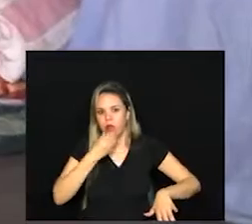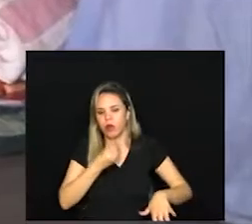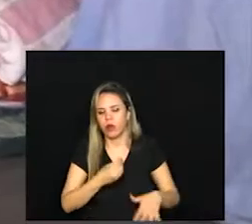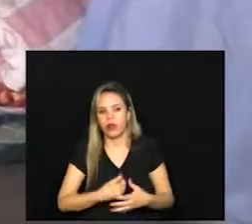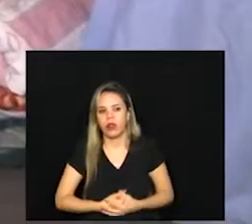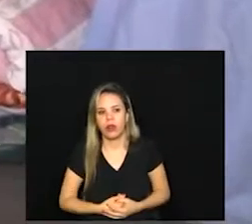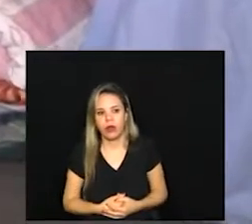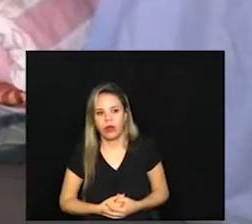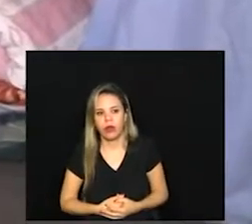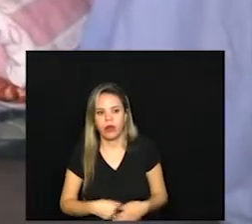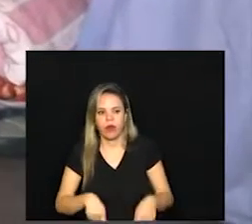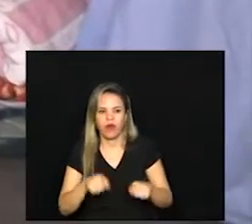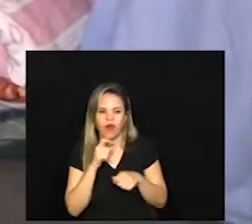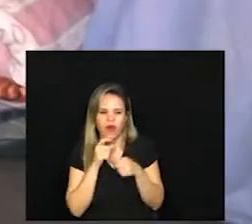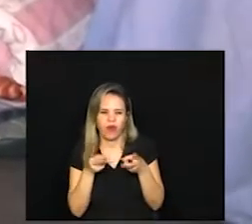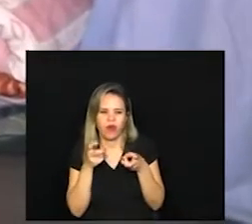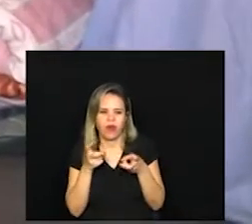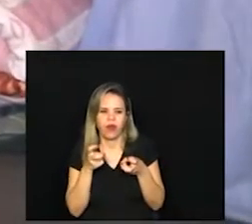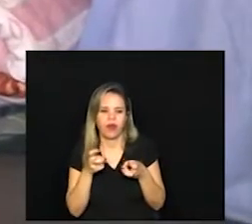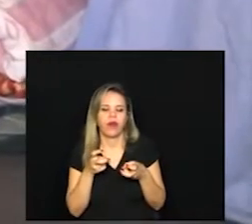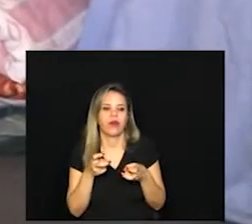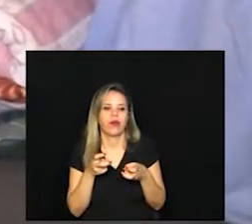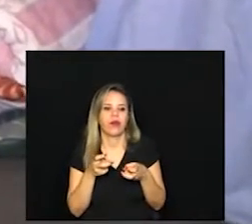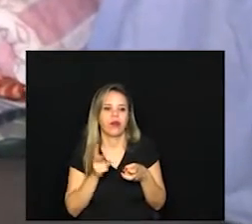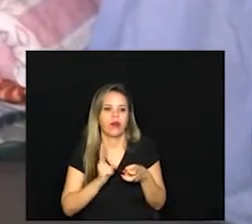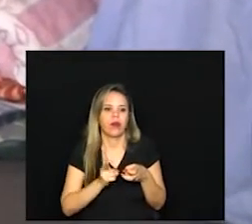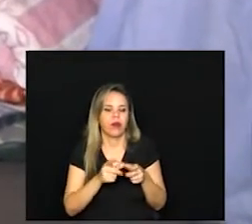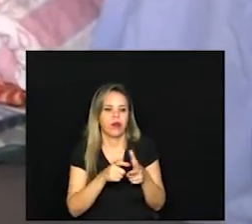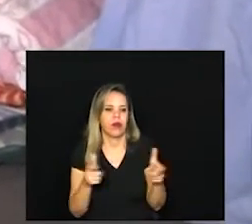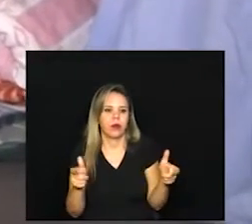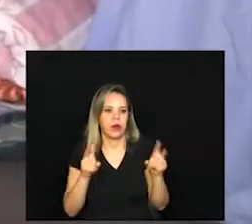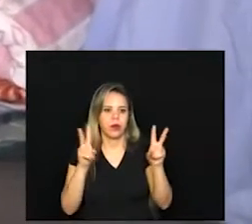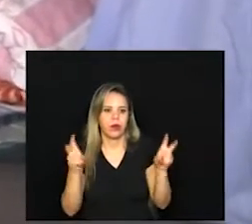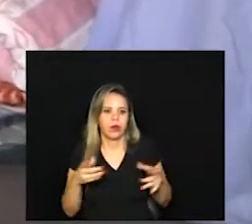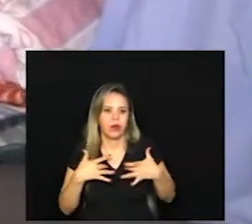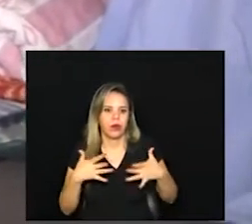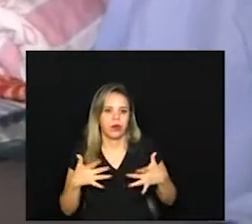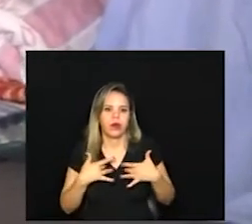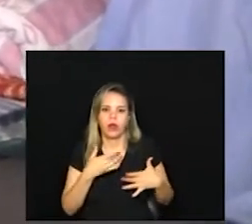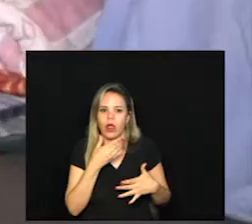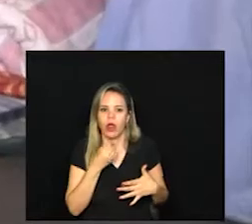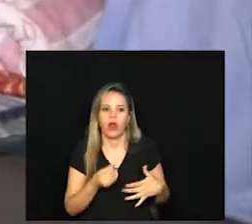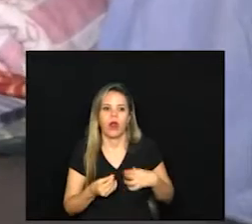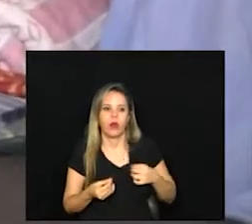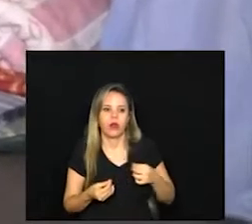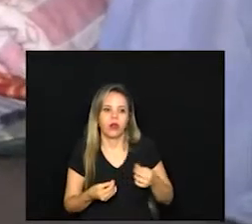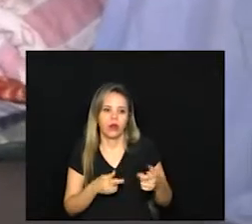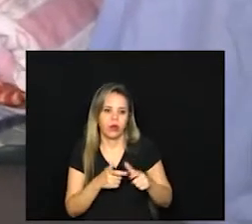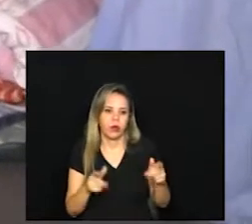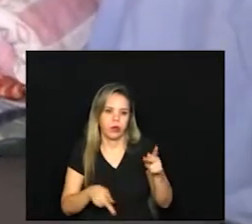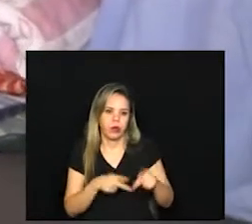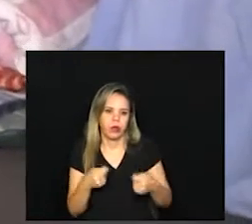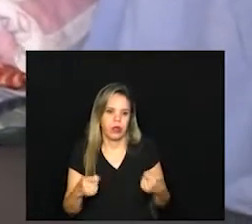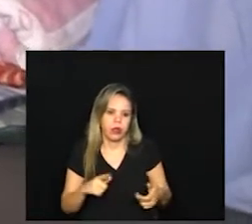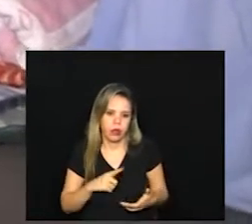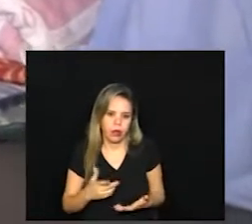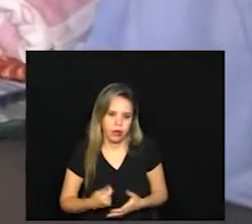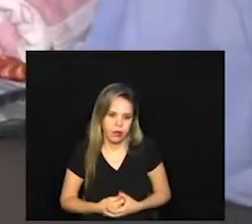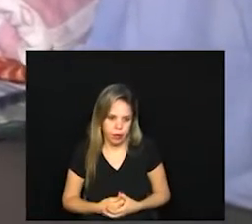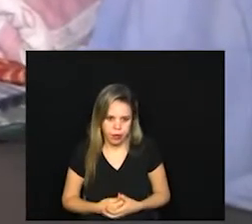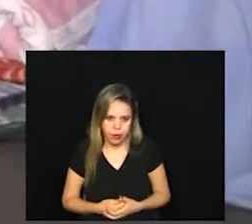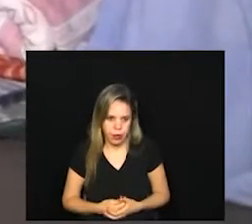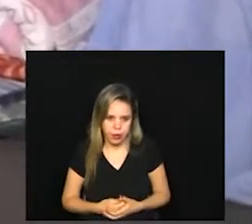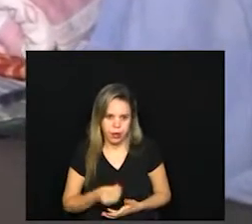e cobertores. E percebemos que o déficit continua grande com relação à doação de roupa masculina, que é o maior público que temos. Então, ainda